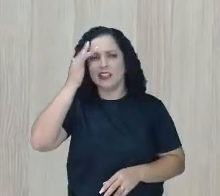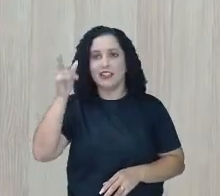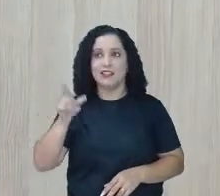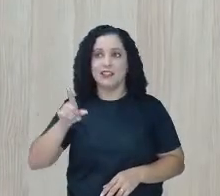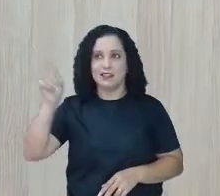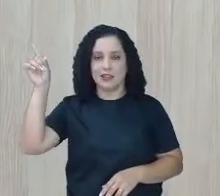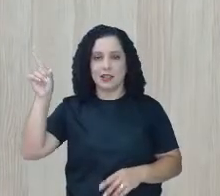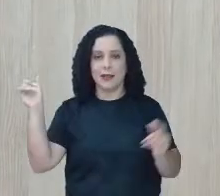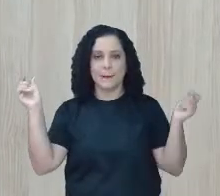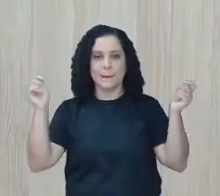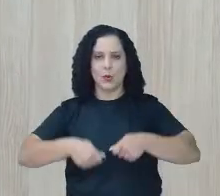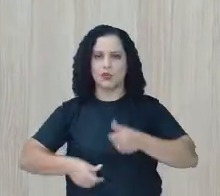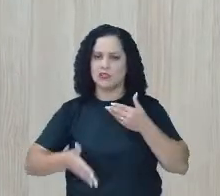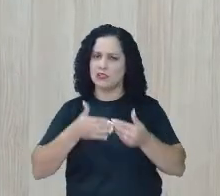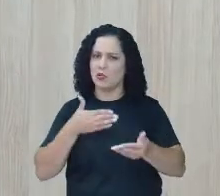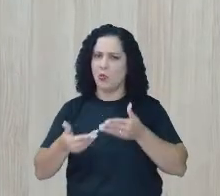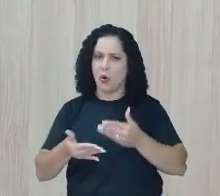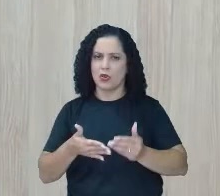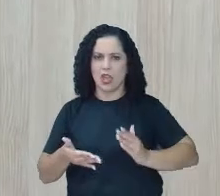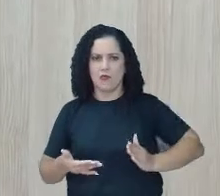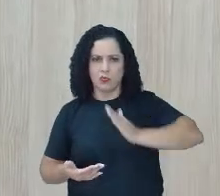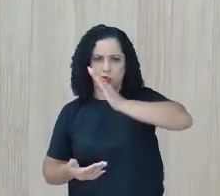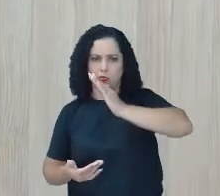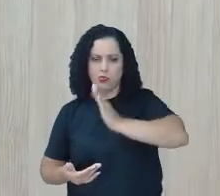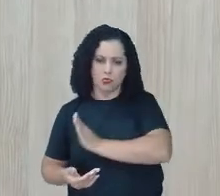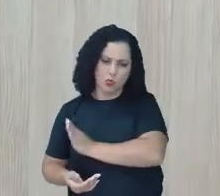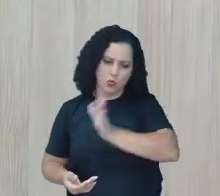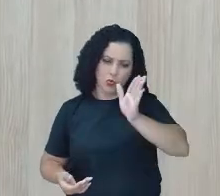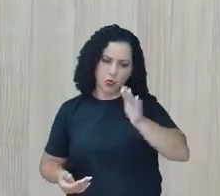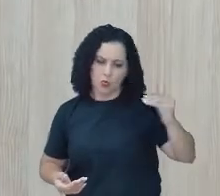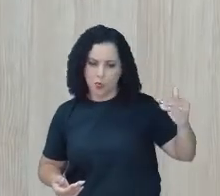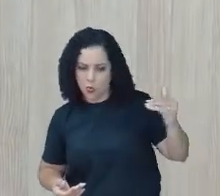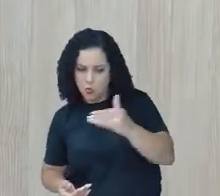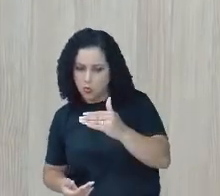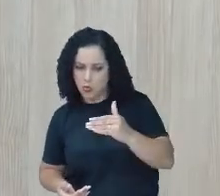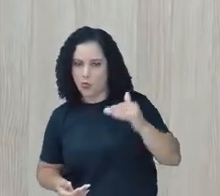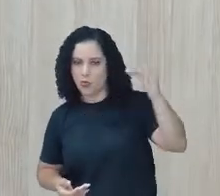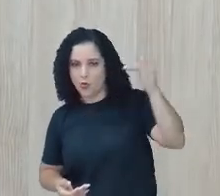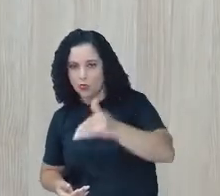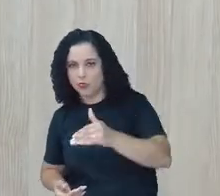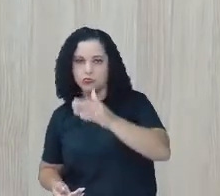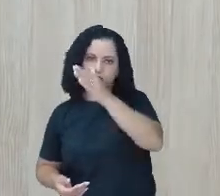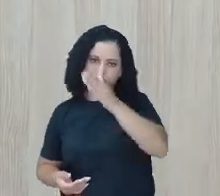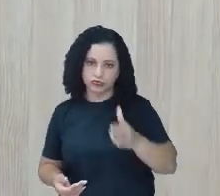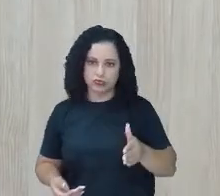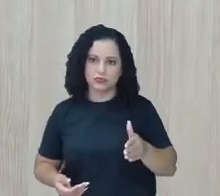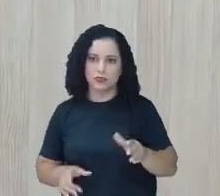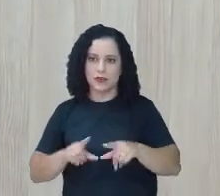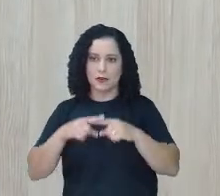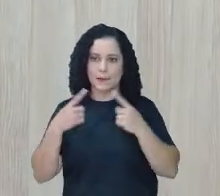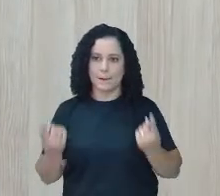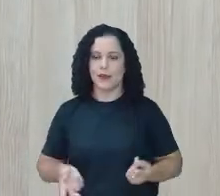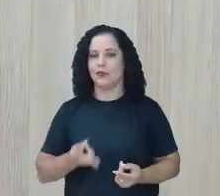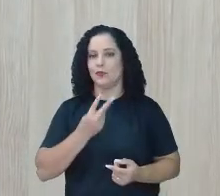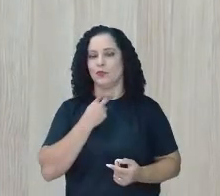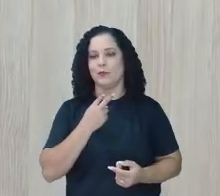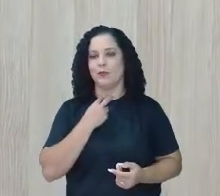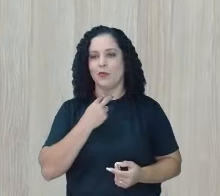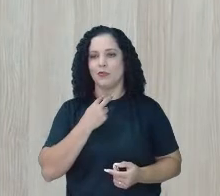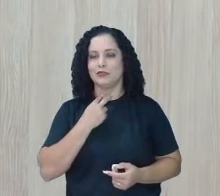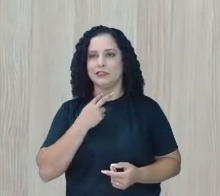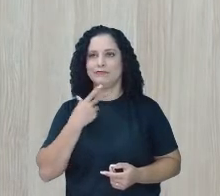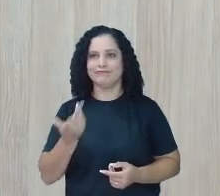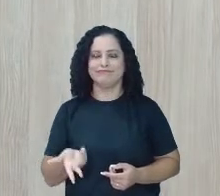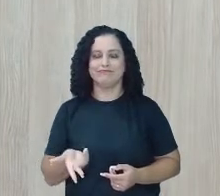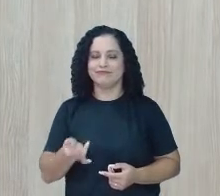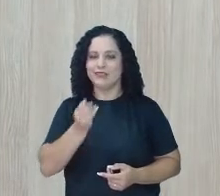de qualquer direção, porém, a condição que ela precisa atender é que ela não pode ser um segmento que liga